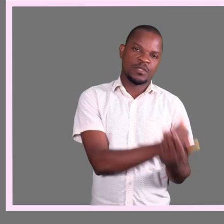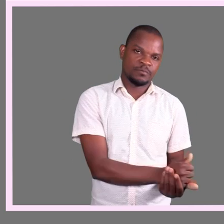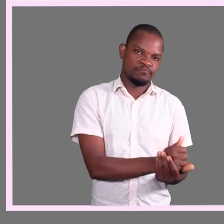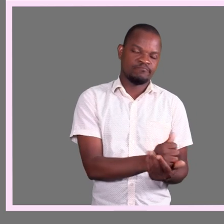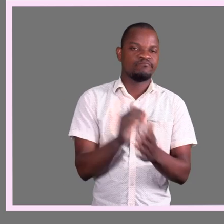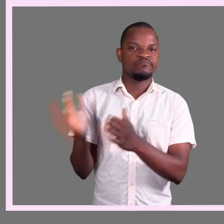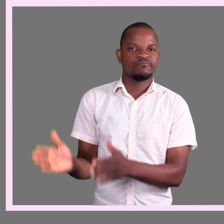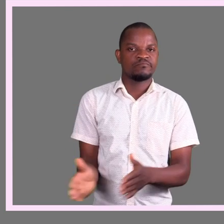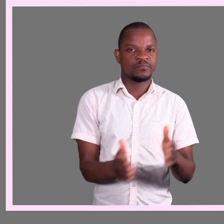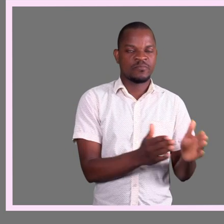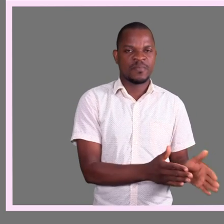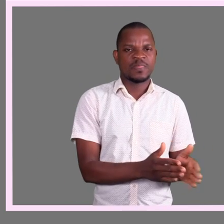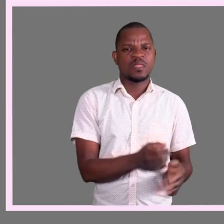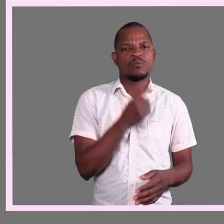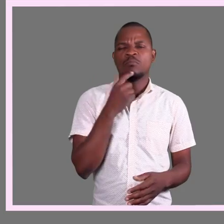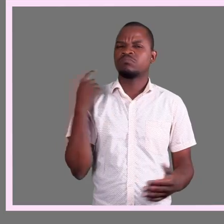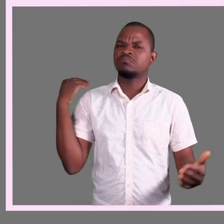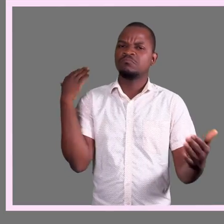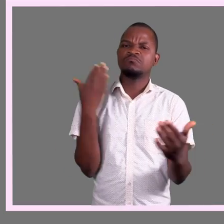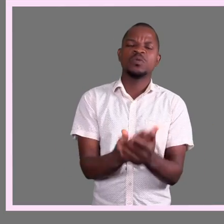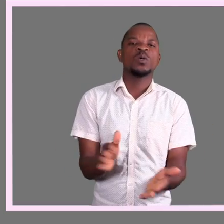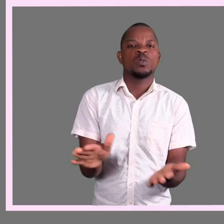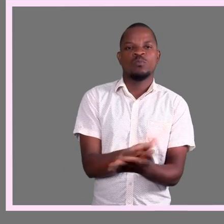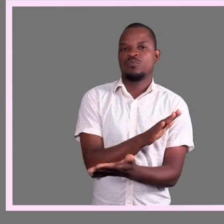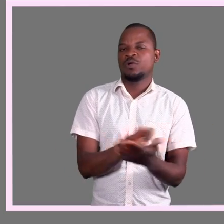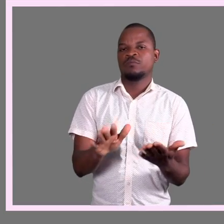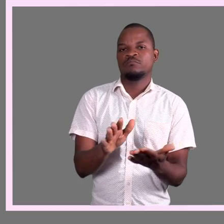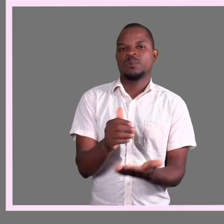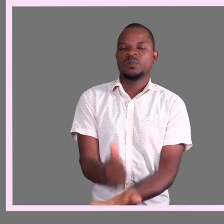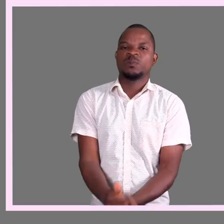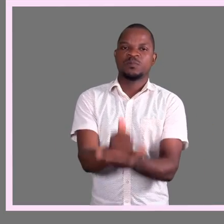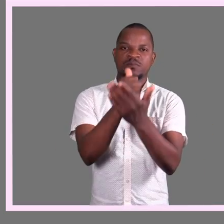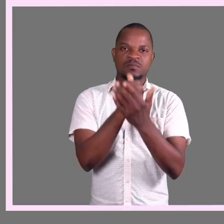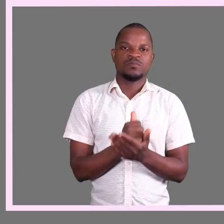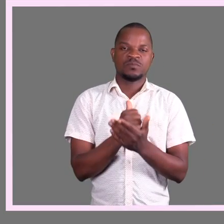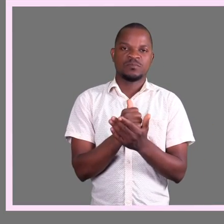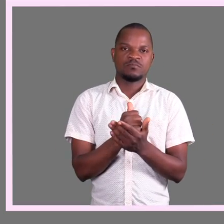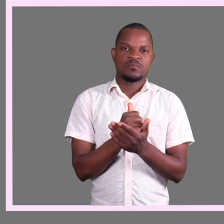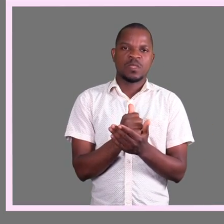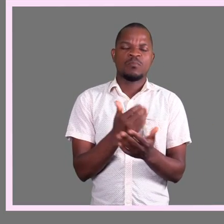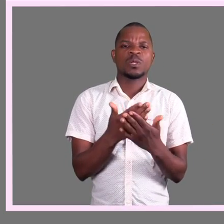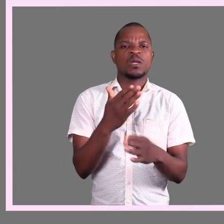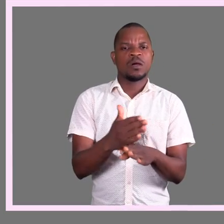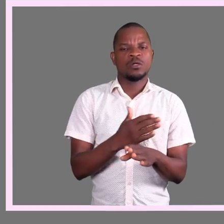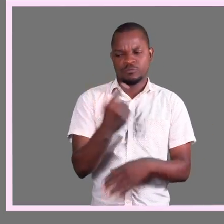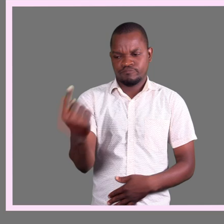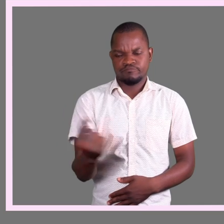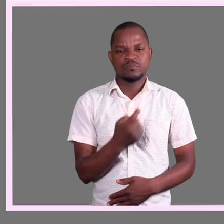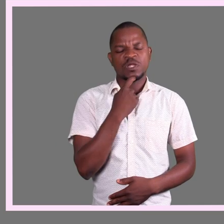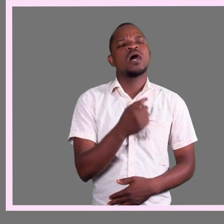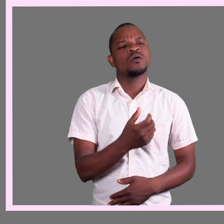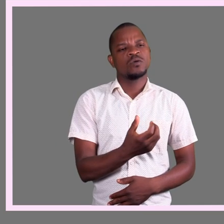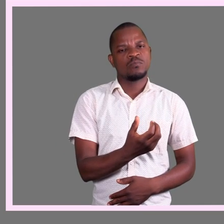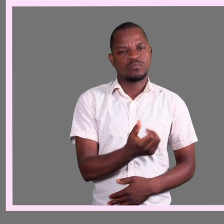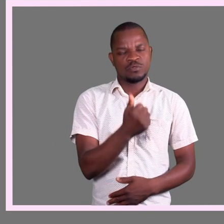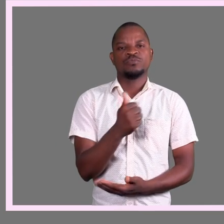essa assistência, nunca vi, só tive promessas que nunca chegaram.